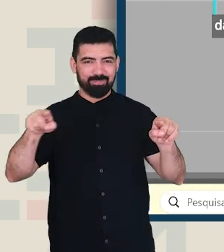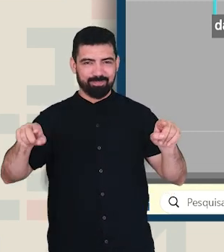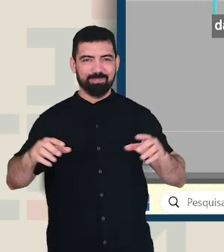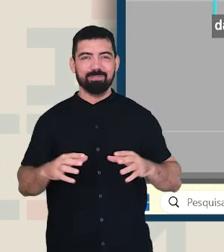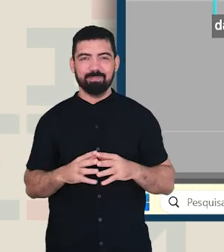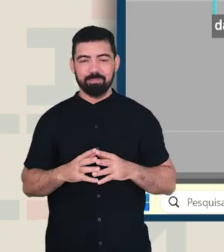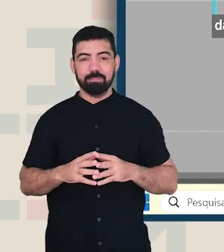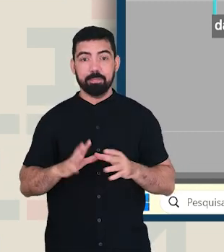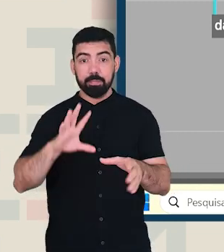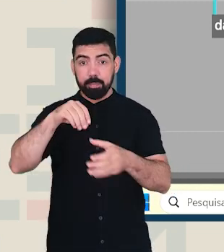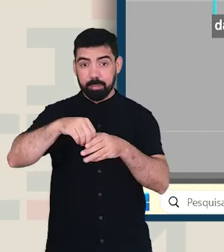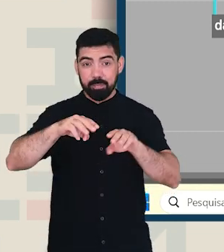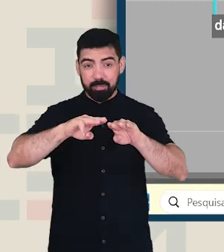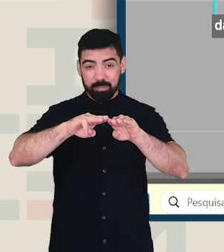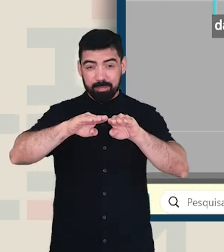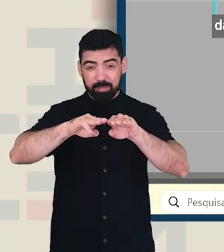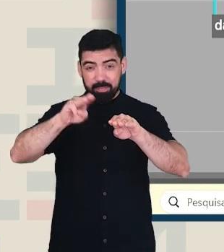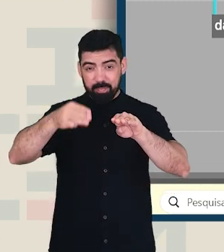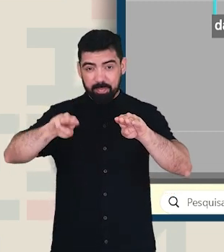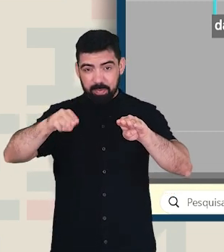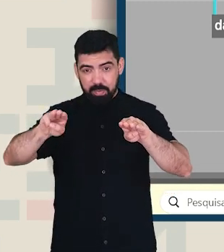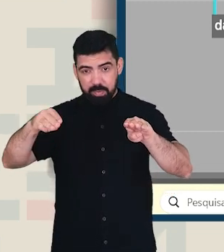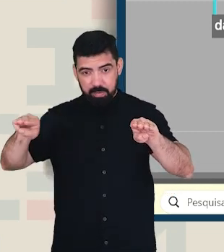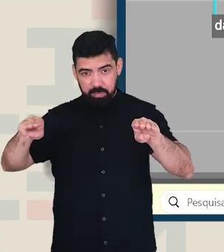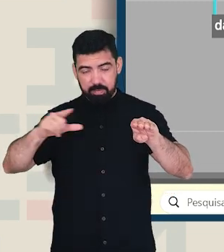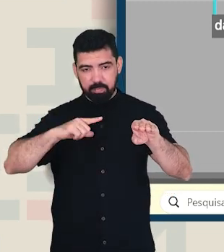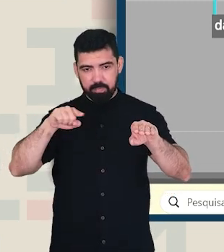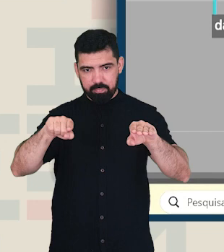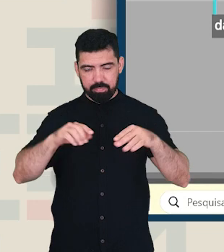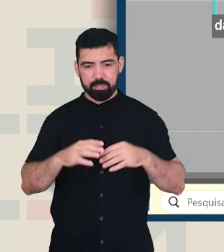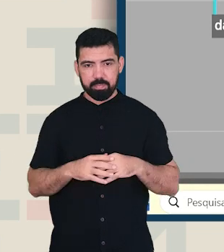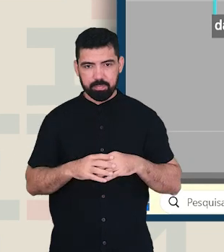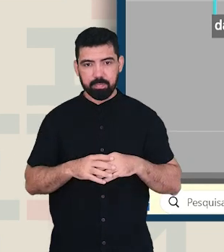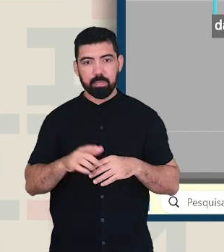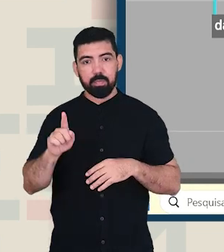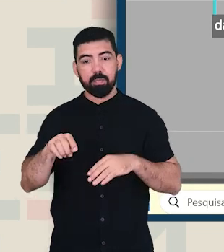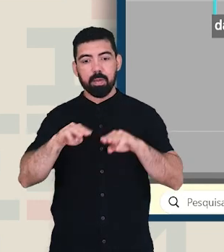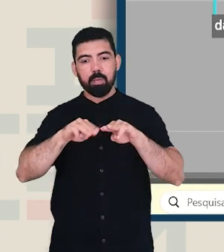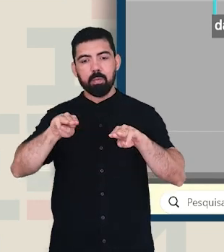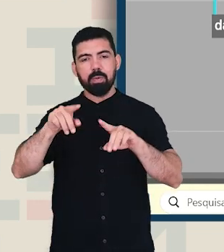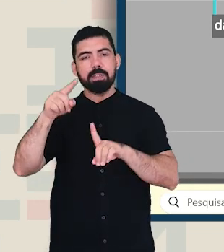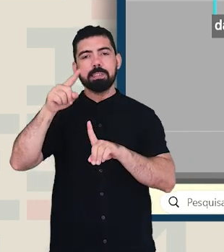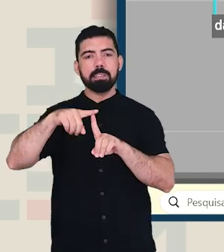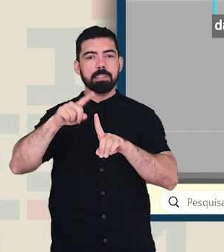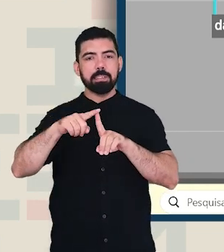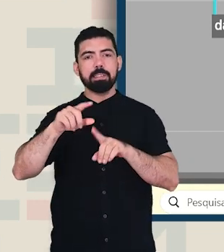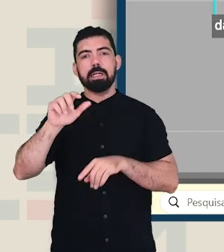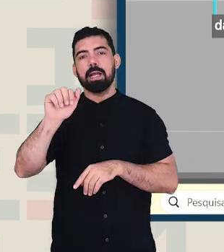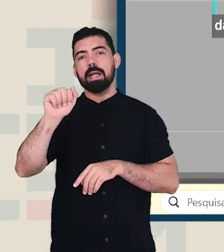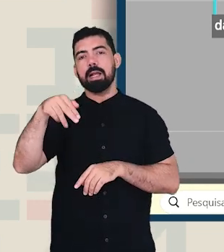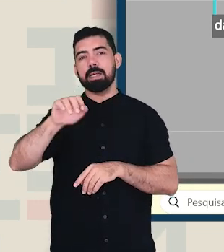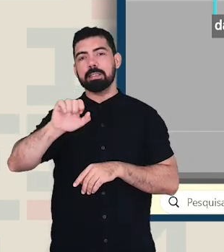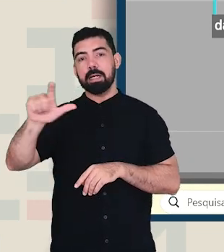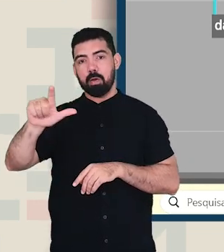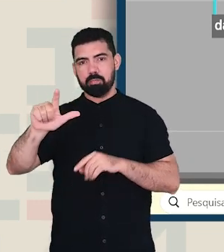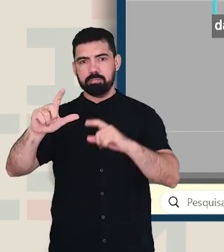Nesse modulador, o ring modulator, que é o modulador de anel, assim se chama,